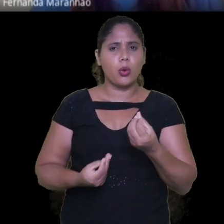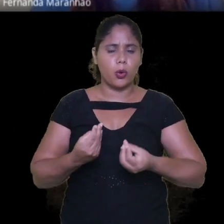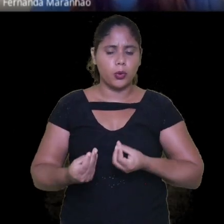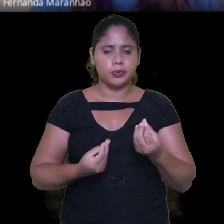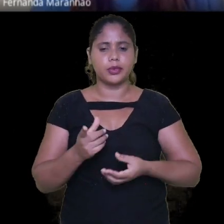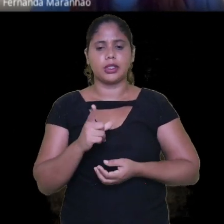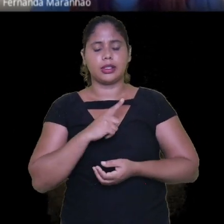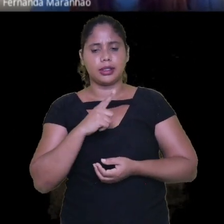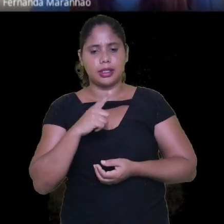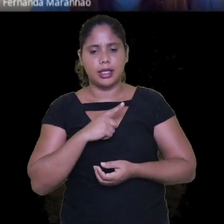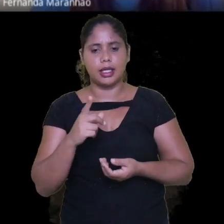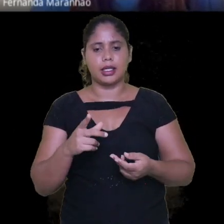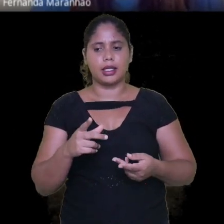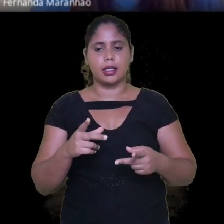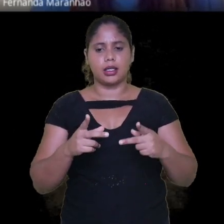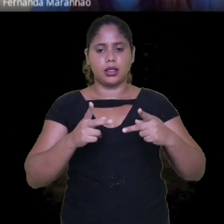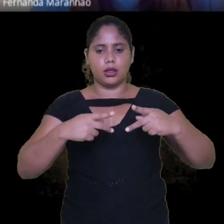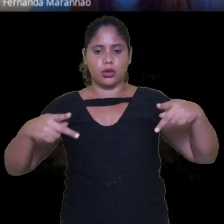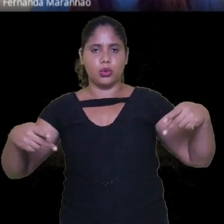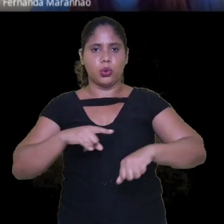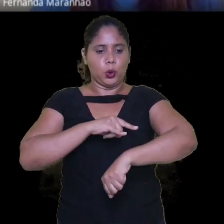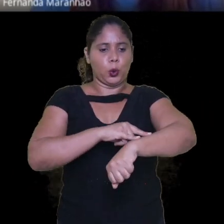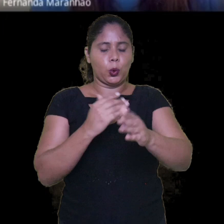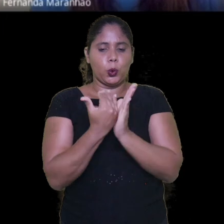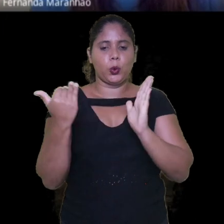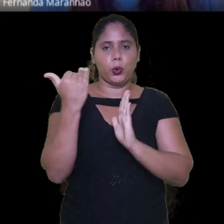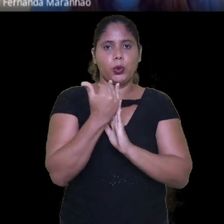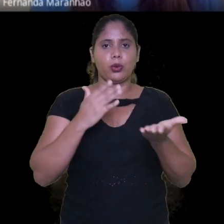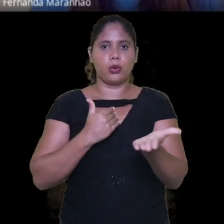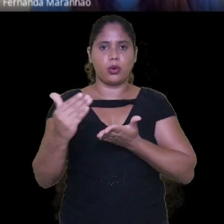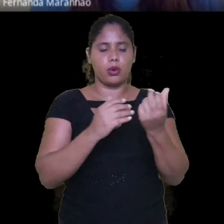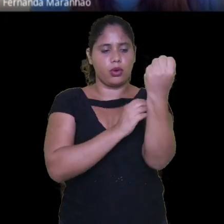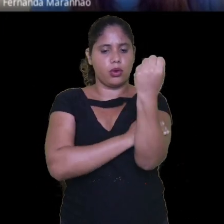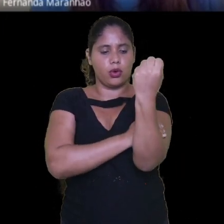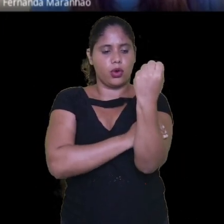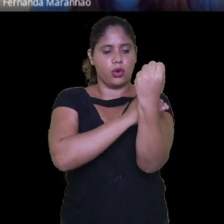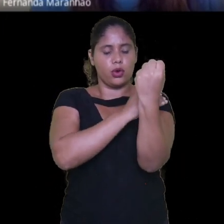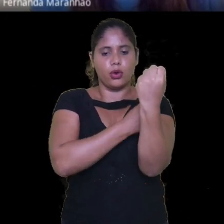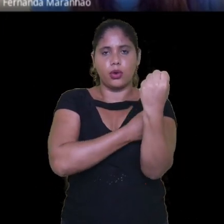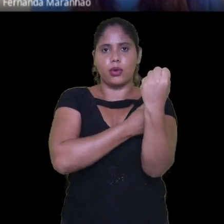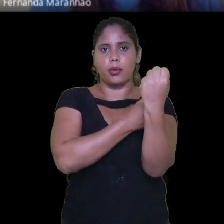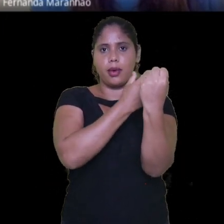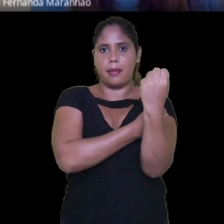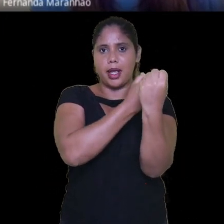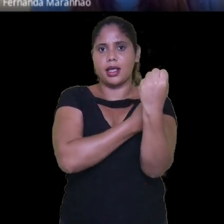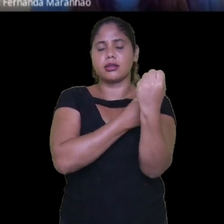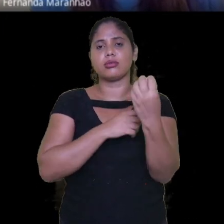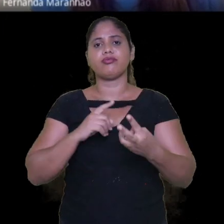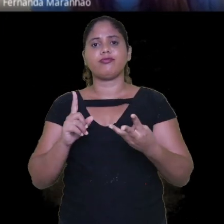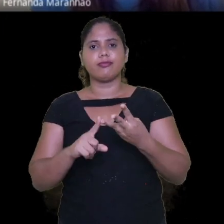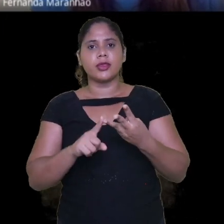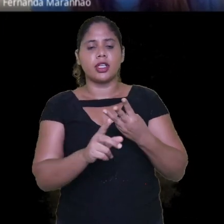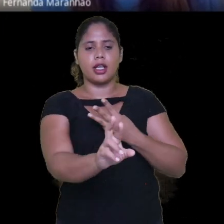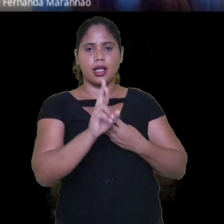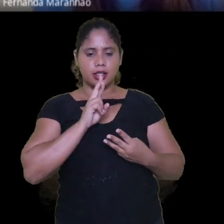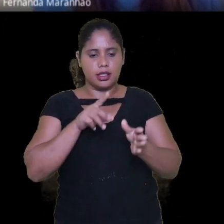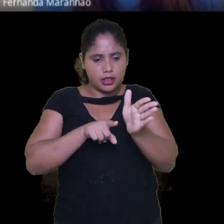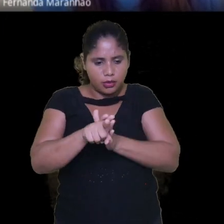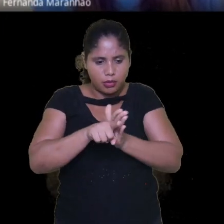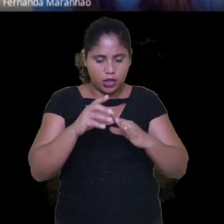iminência de eclâmpsia, temos o edema pulmonar, a dor de cabeça de início recente em